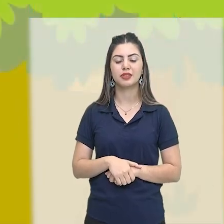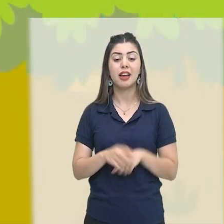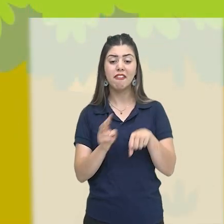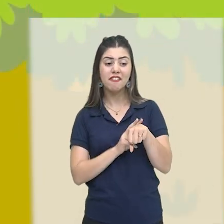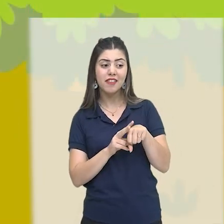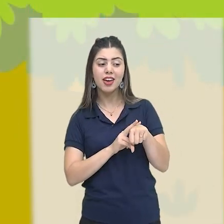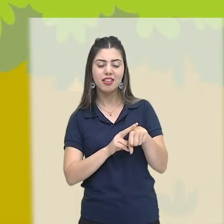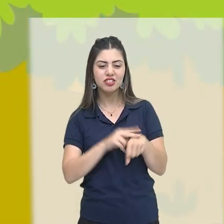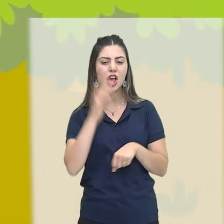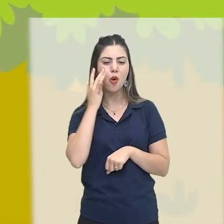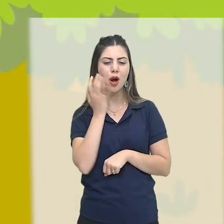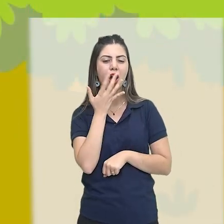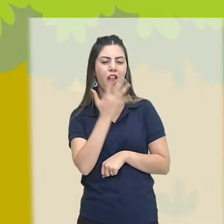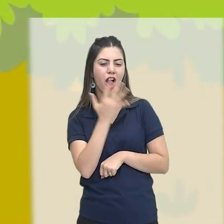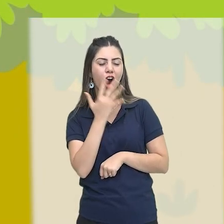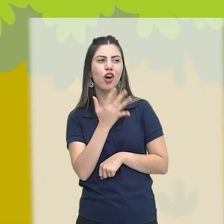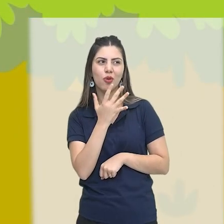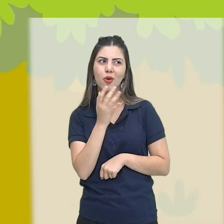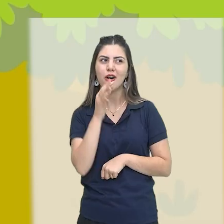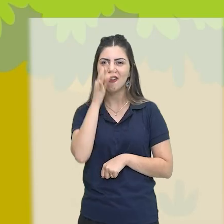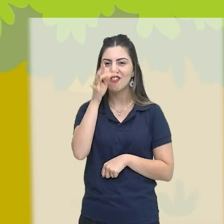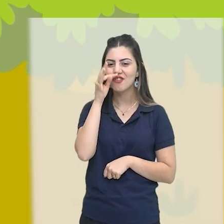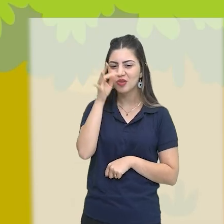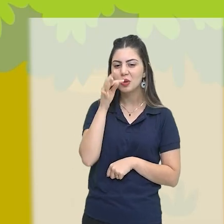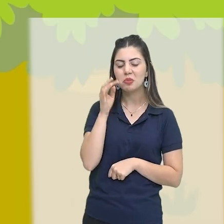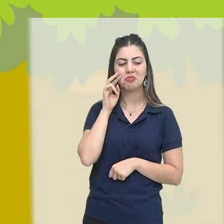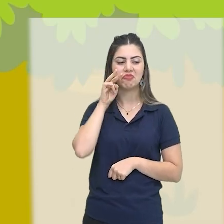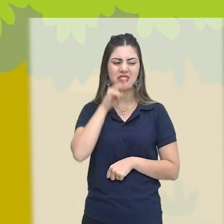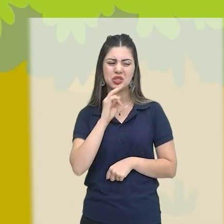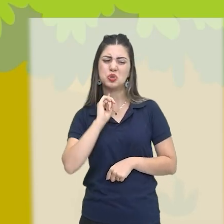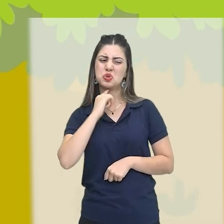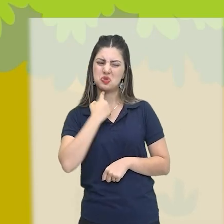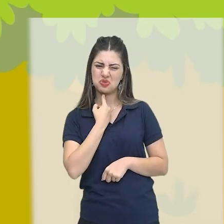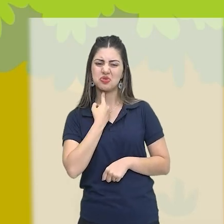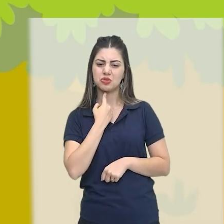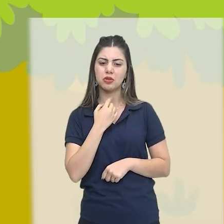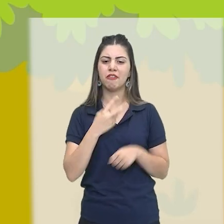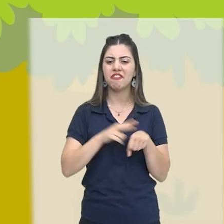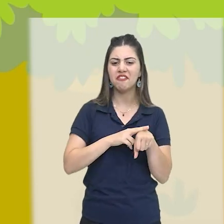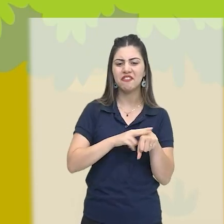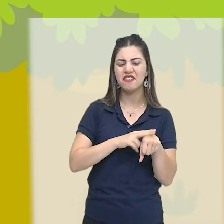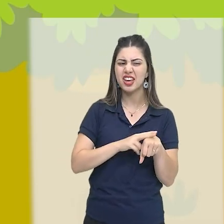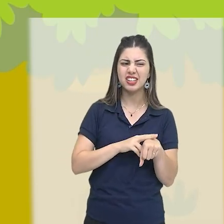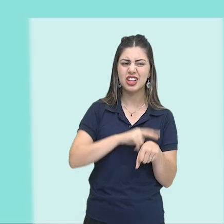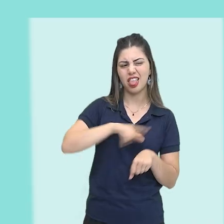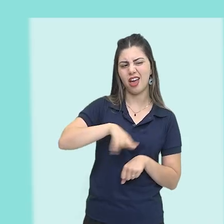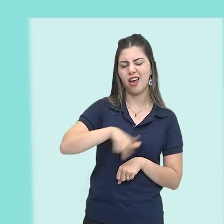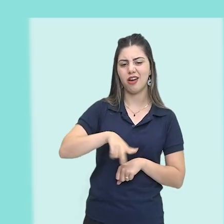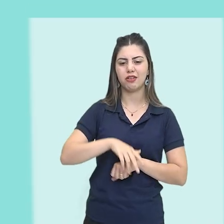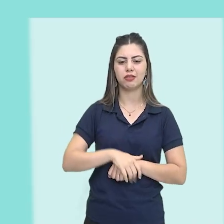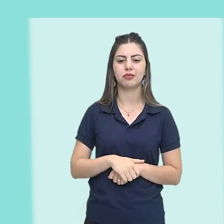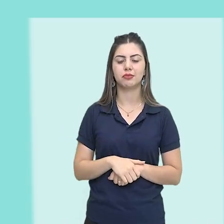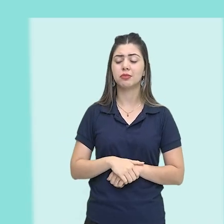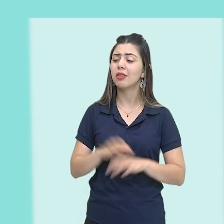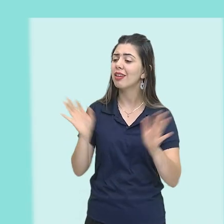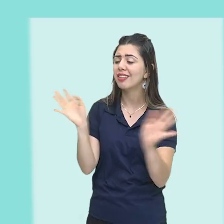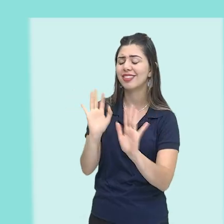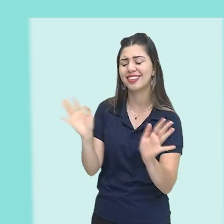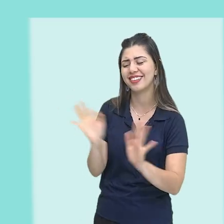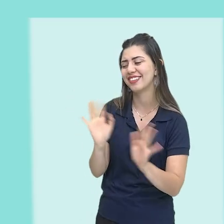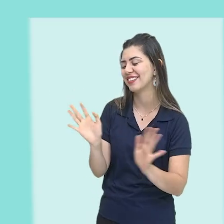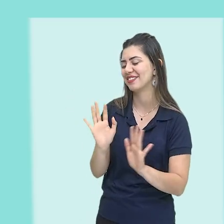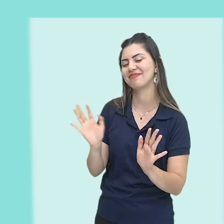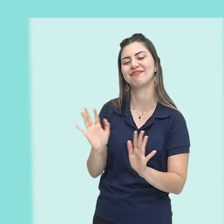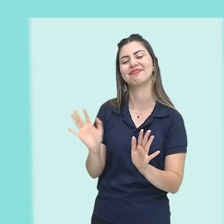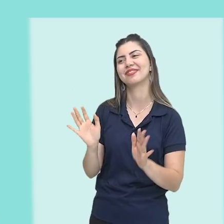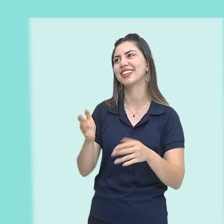Verde, acho que é cor de rosa. E até que está bem sujo. Verde coisa alguma. Não, meu